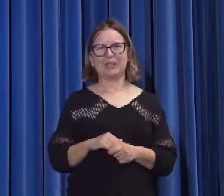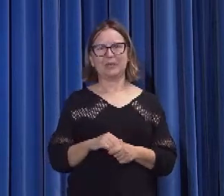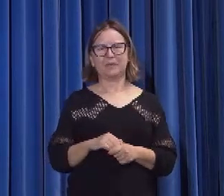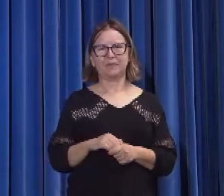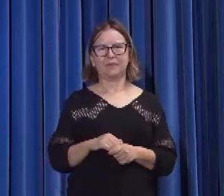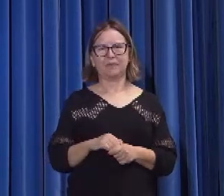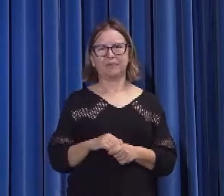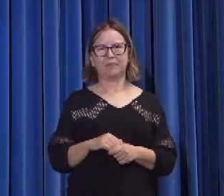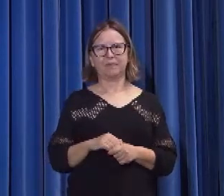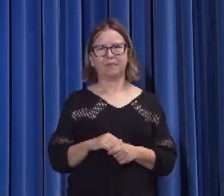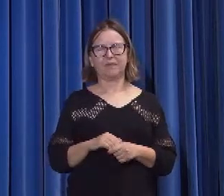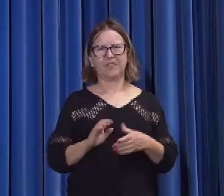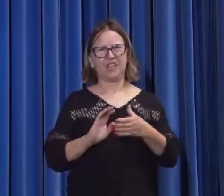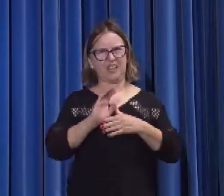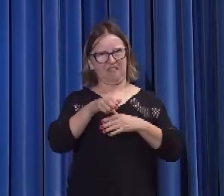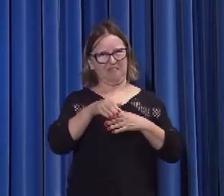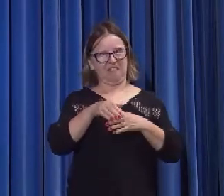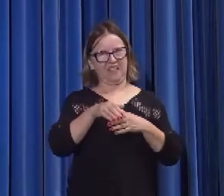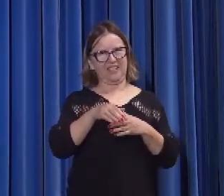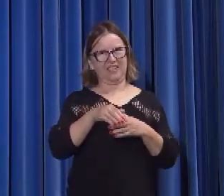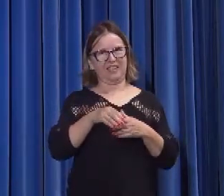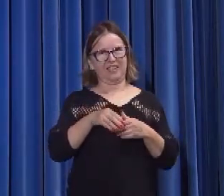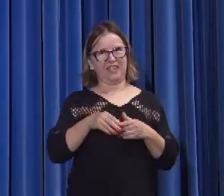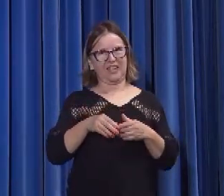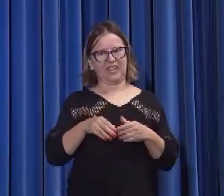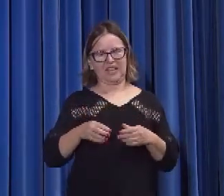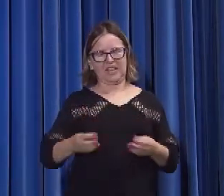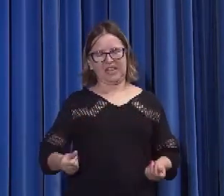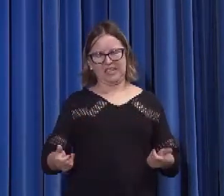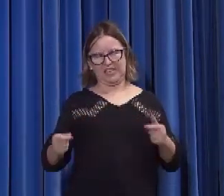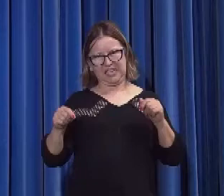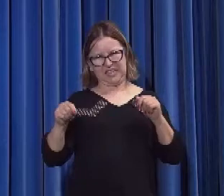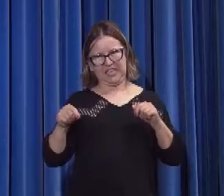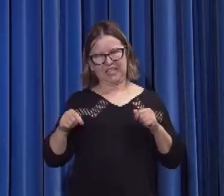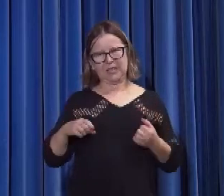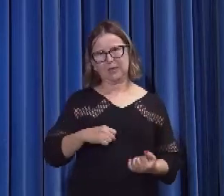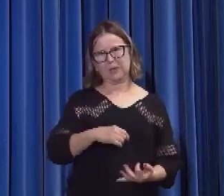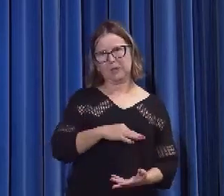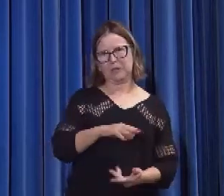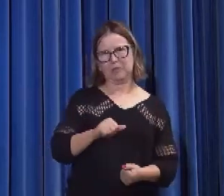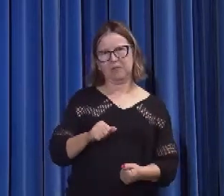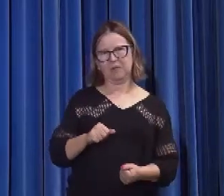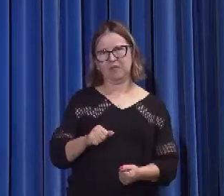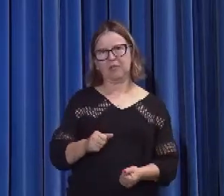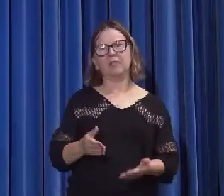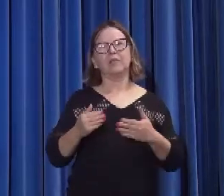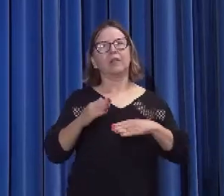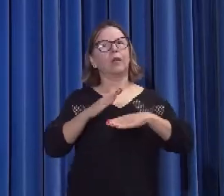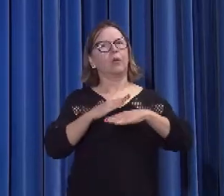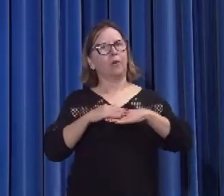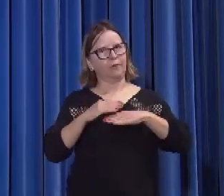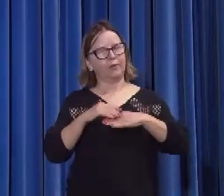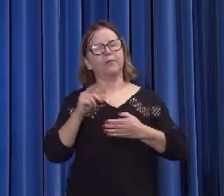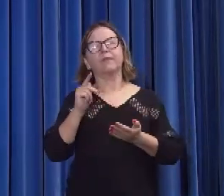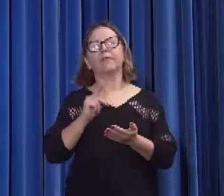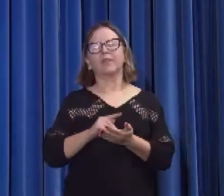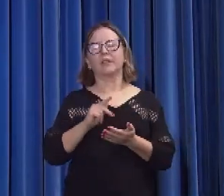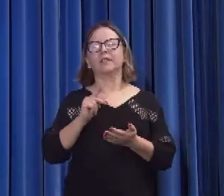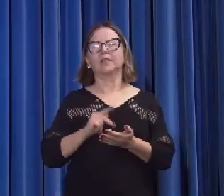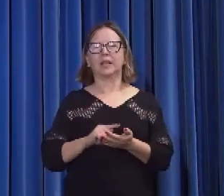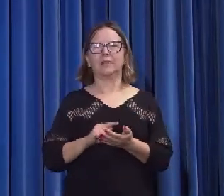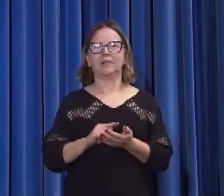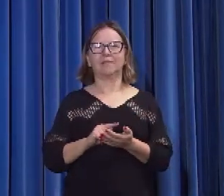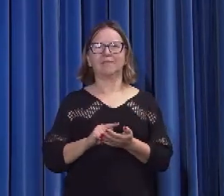Fora disso, as riquezas deste mundo podem nos trazer conforto, mas elas não